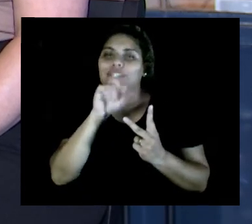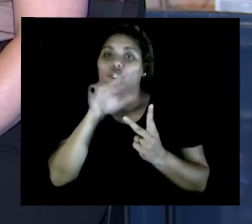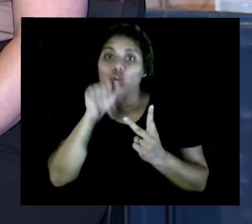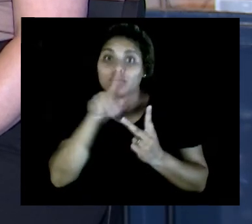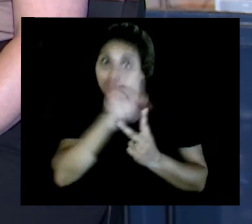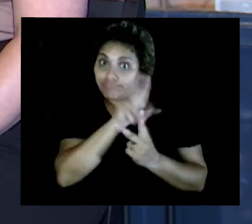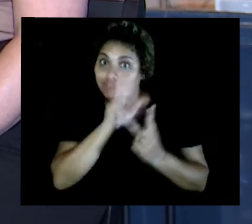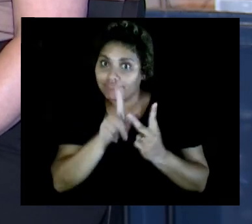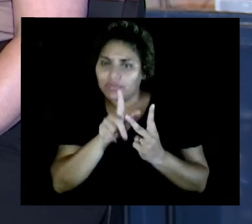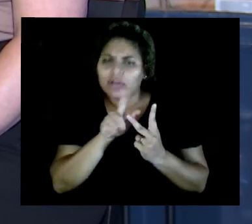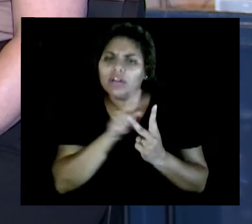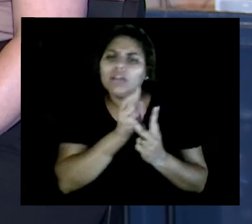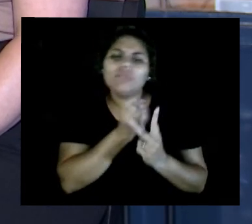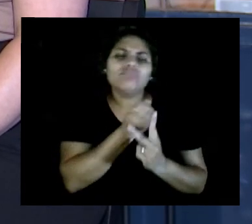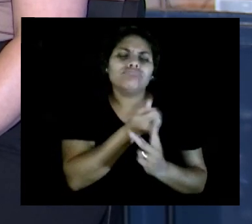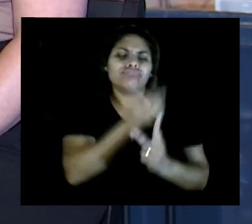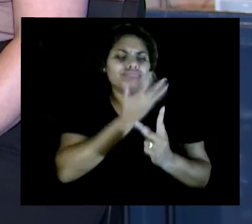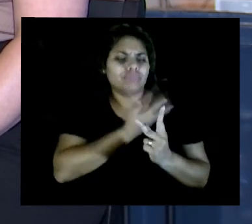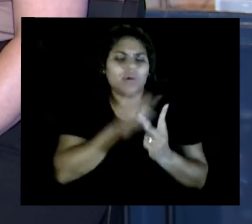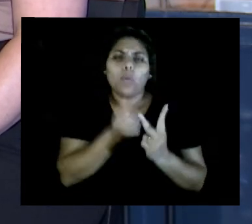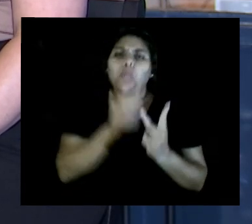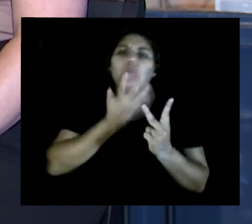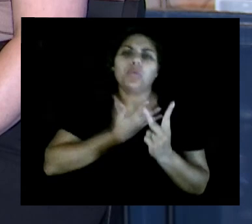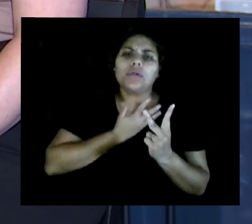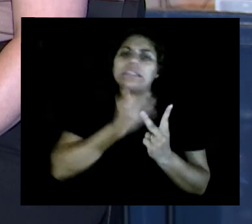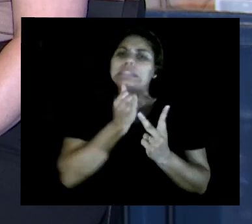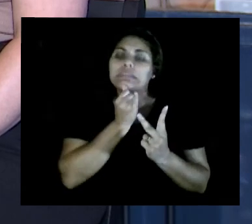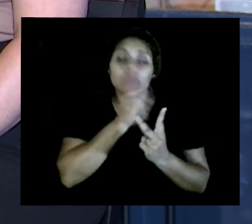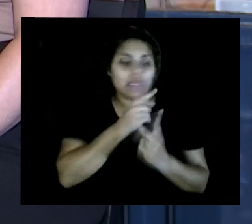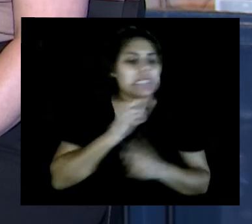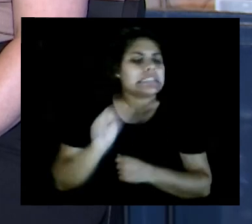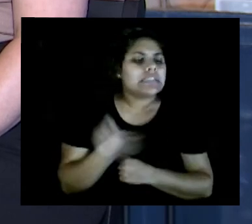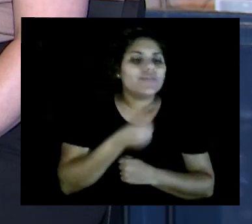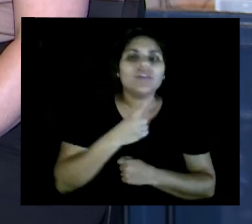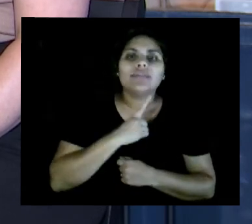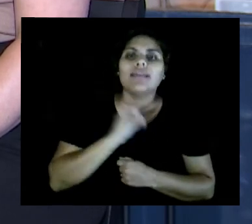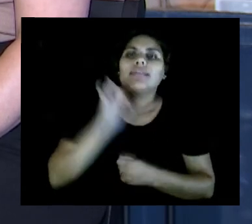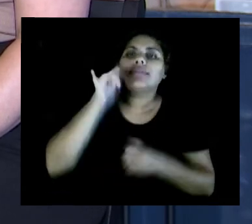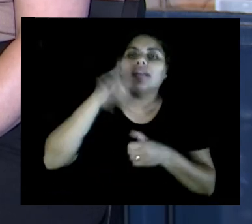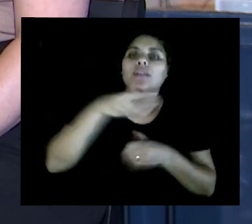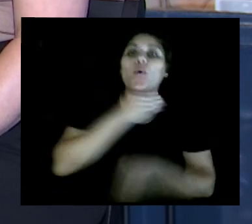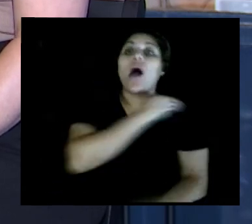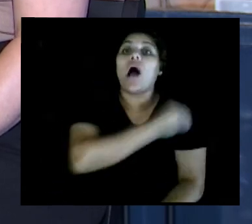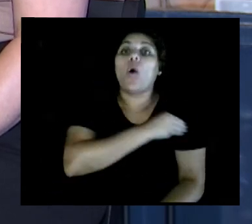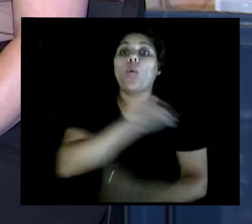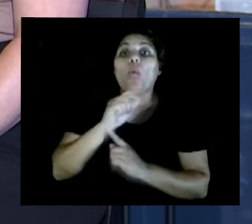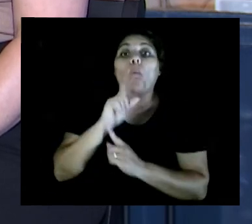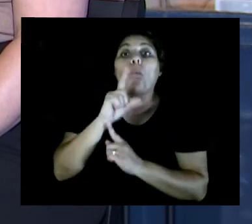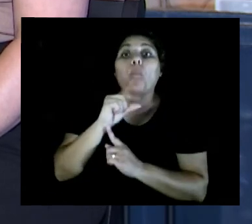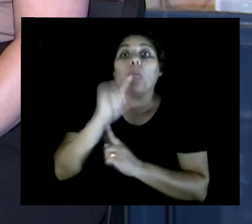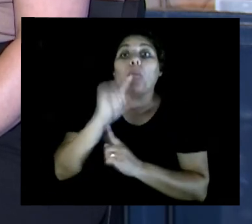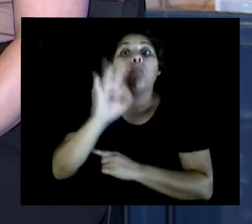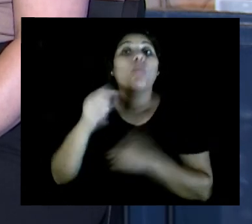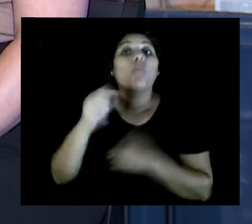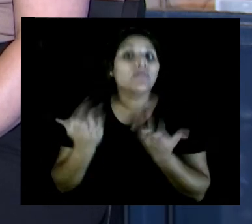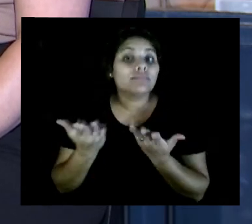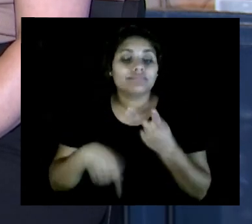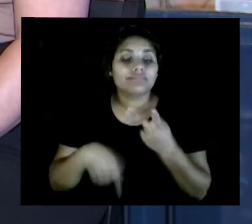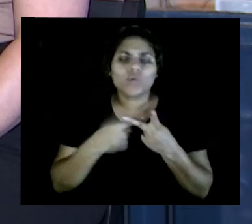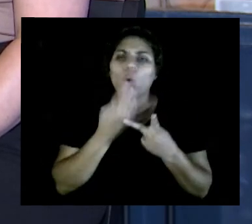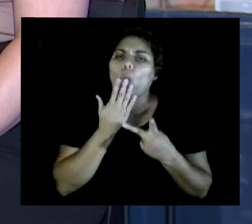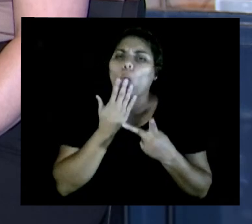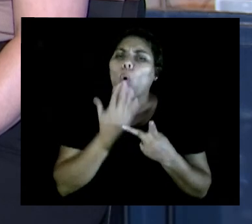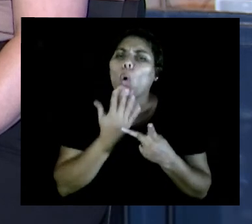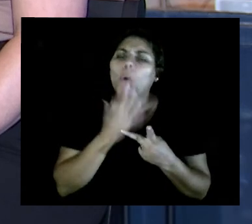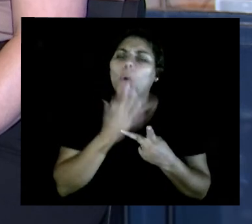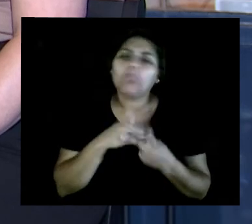vamos ter informações bastante claras. Qual que é o teor alcoólico que essa cerveja deve ter, qual é a coloração que essa cerveja deve